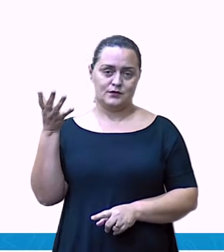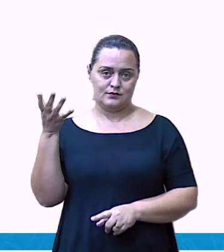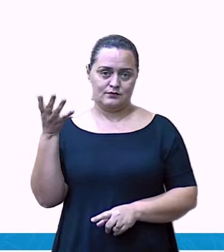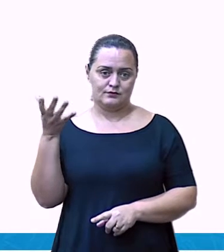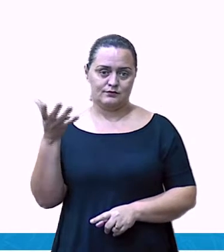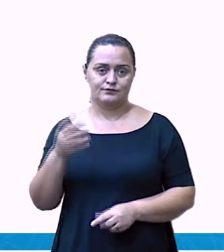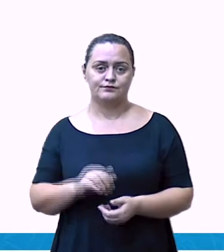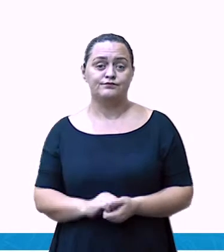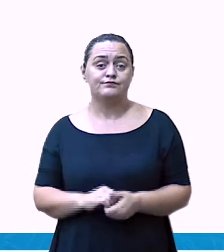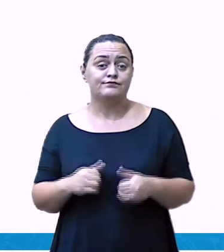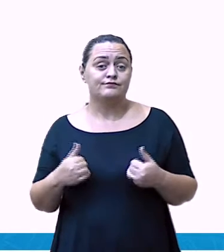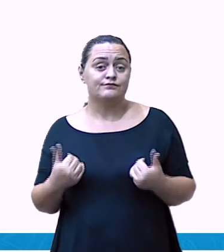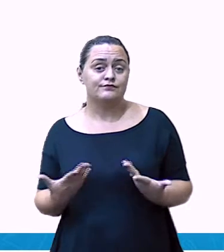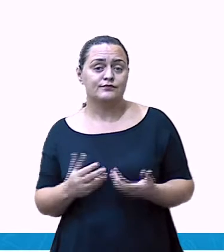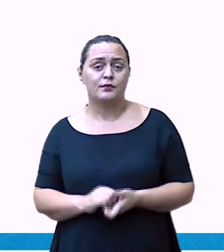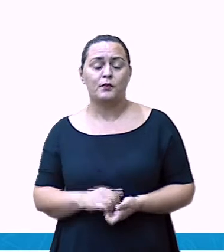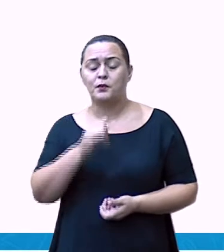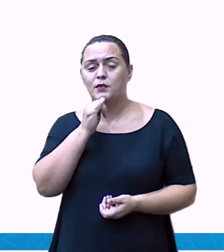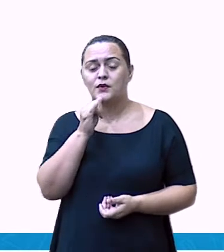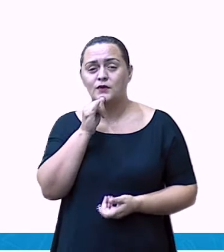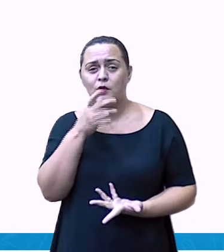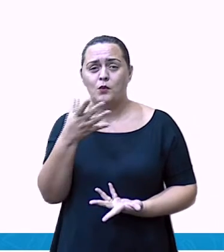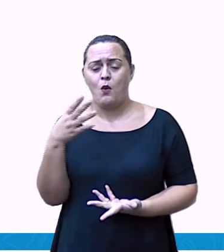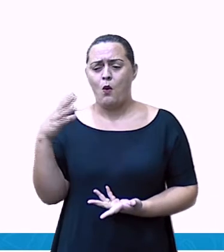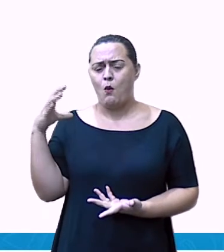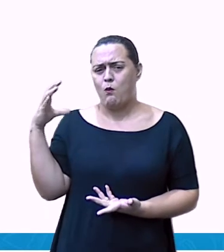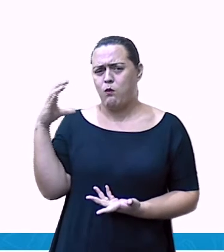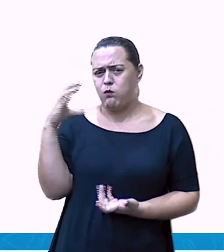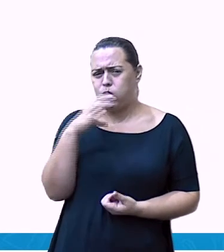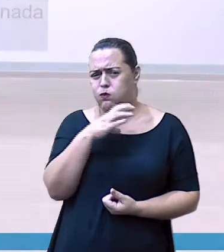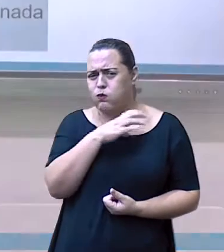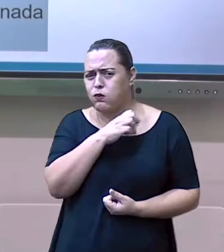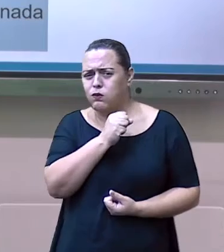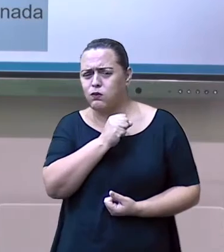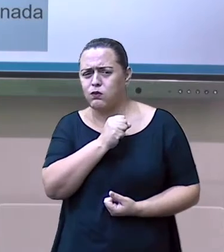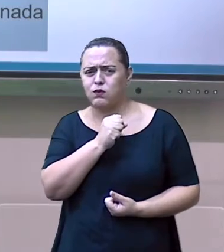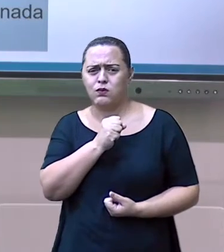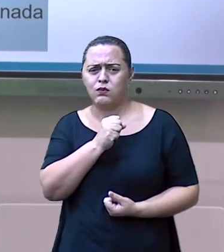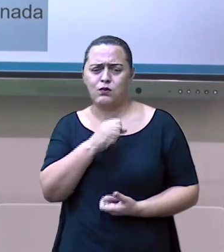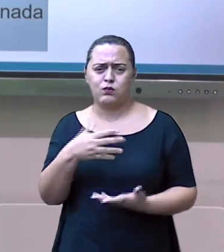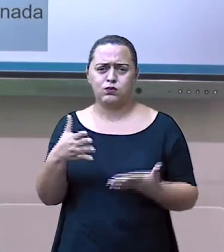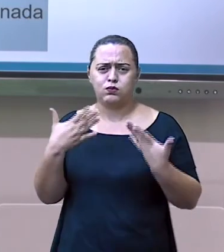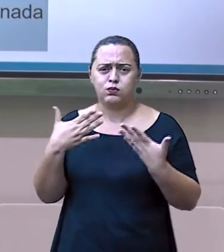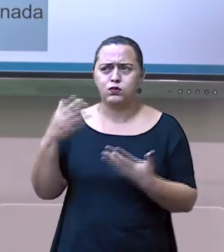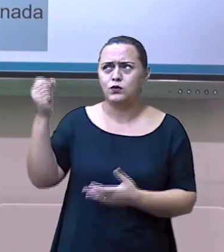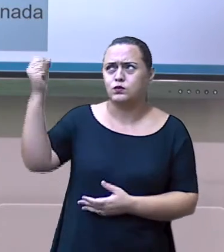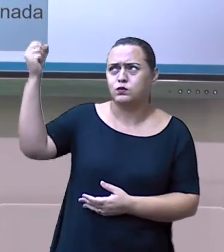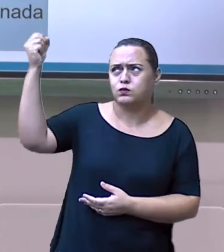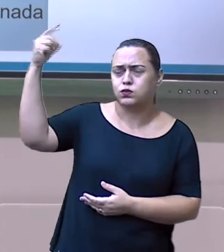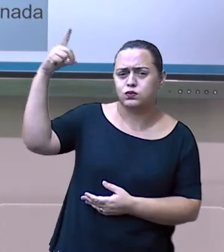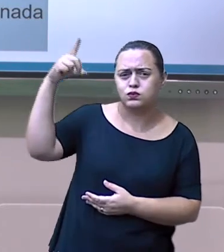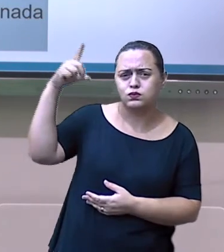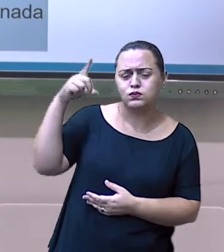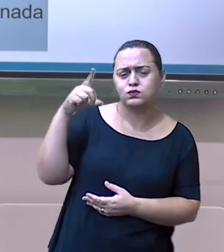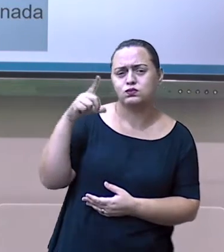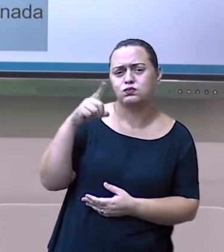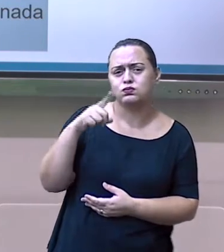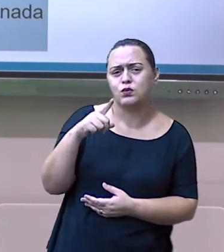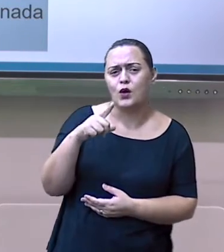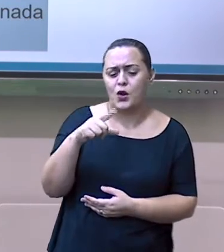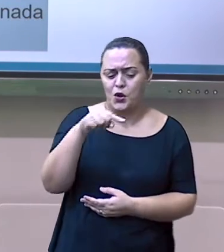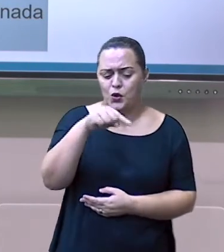a quantidade de calor, né, que aquela região recebe